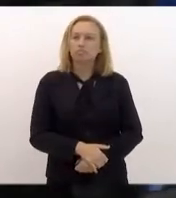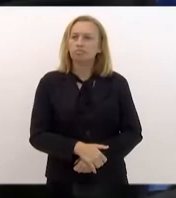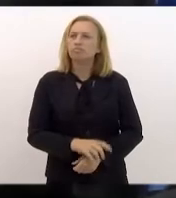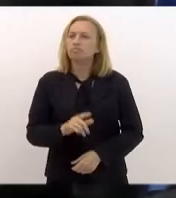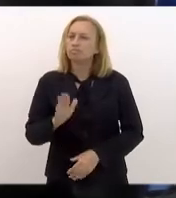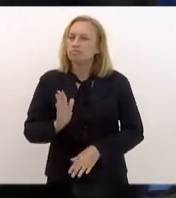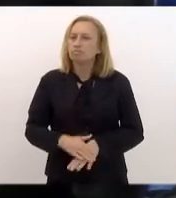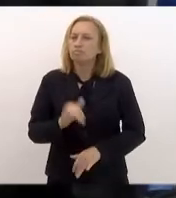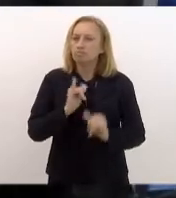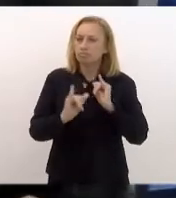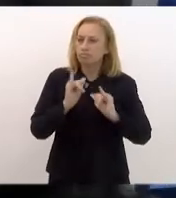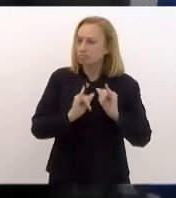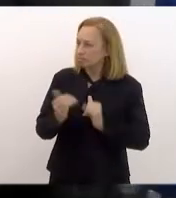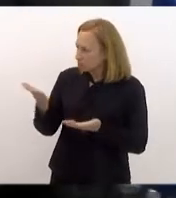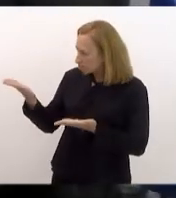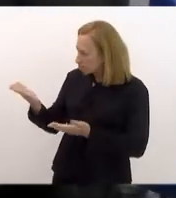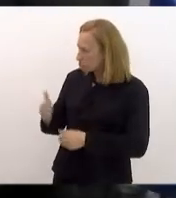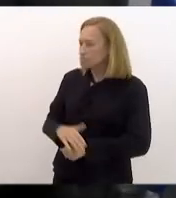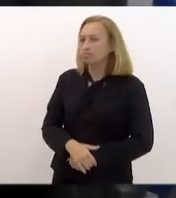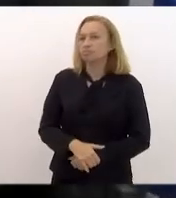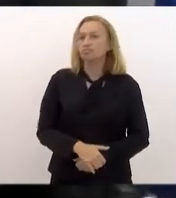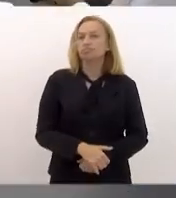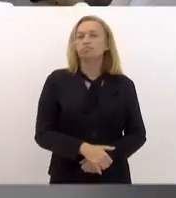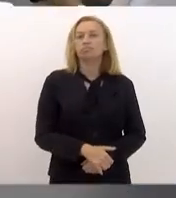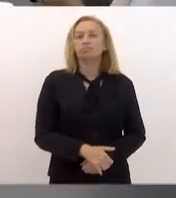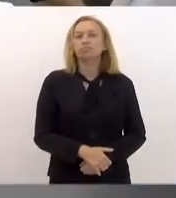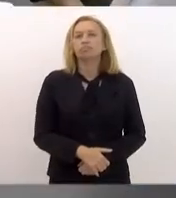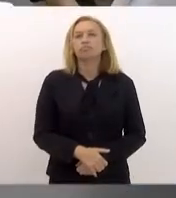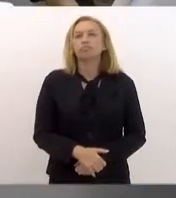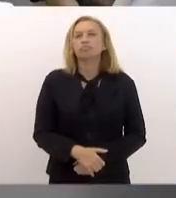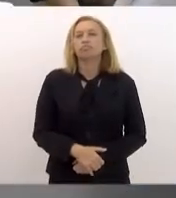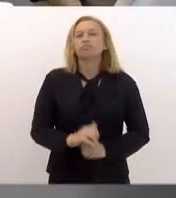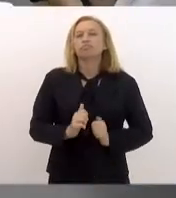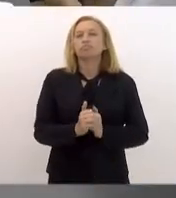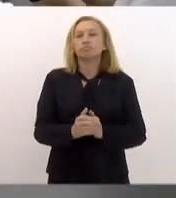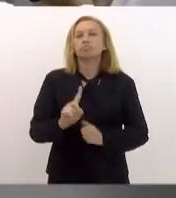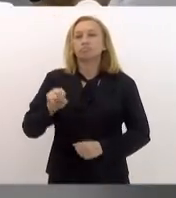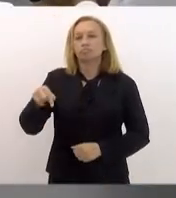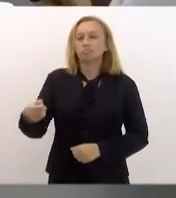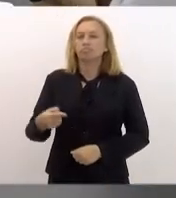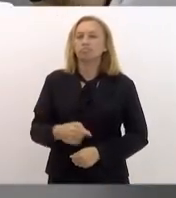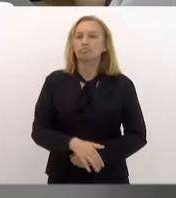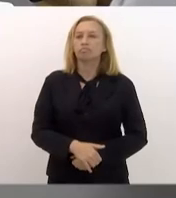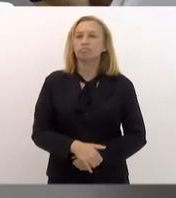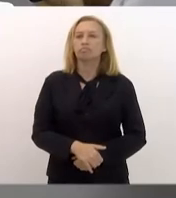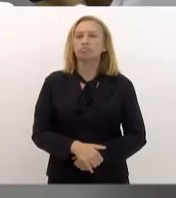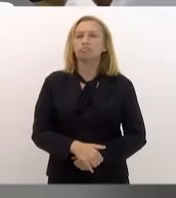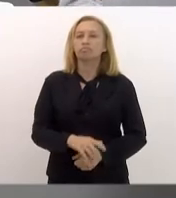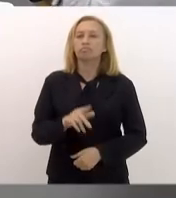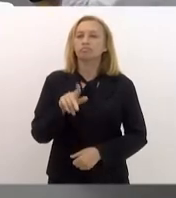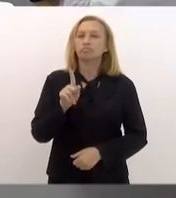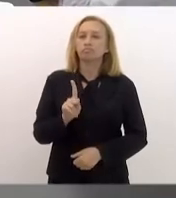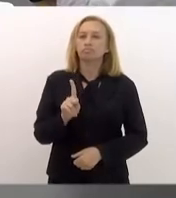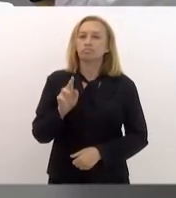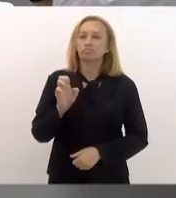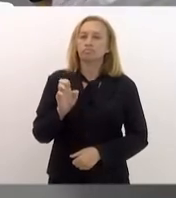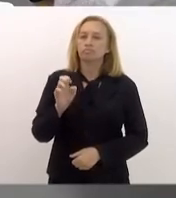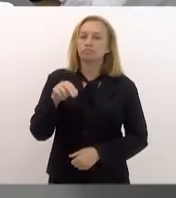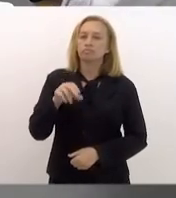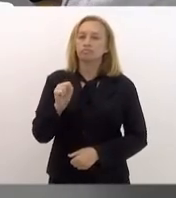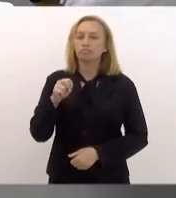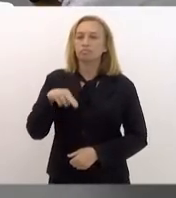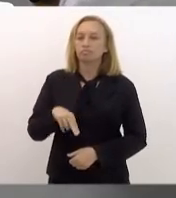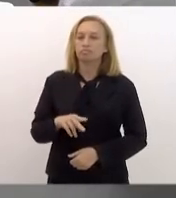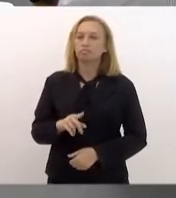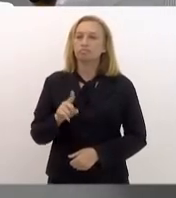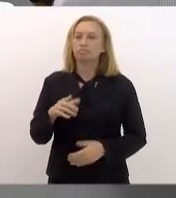uma informação. Uma informação, por favor. Que eu queria fazer um encaminhamento depois, mas eles falam que quer dar uma informação. O Kelson, a gente aqui aprovou